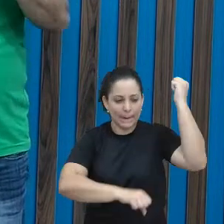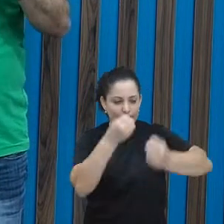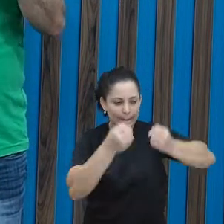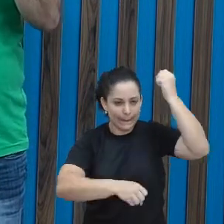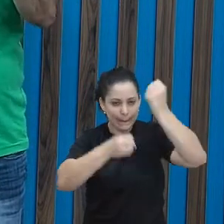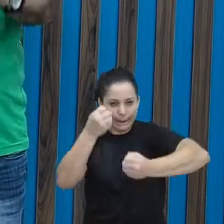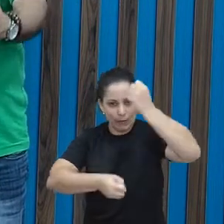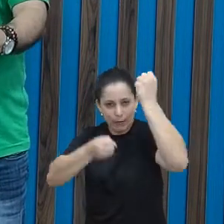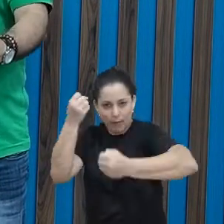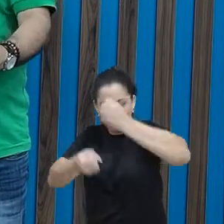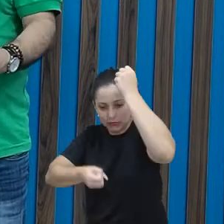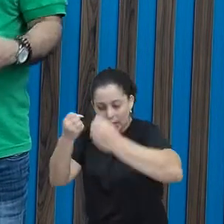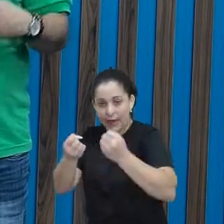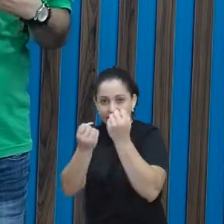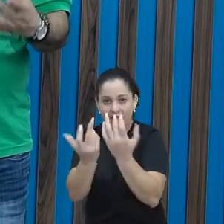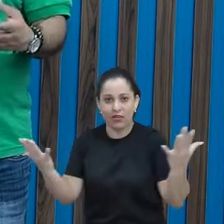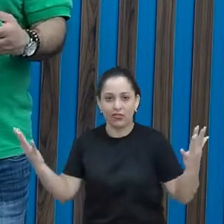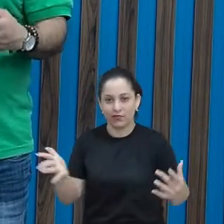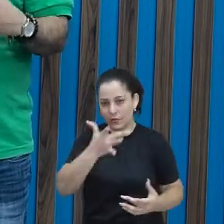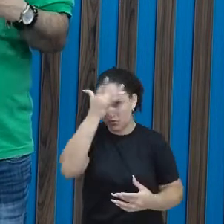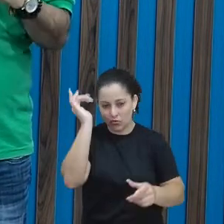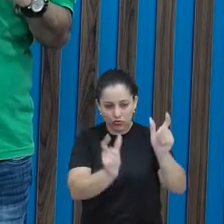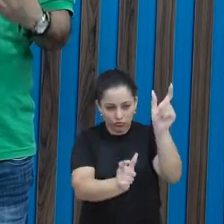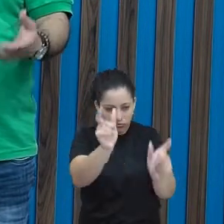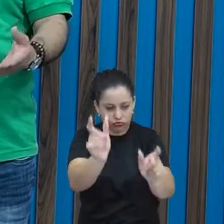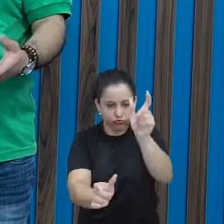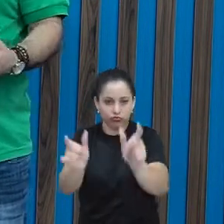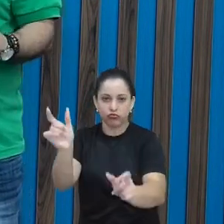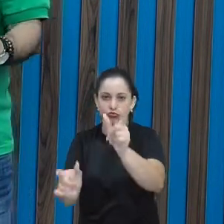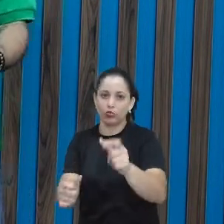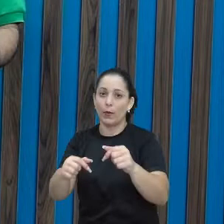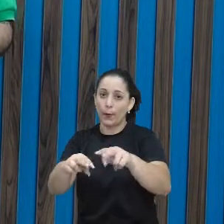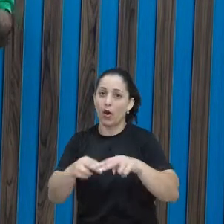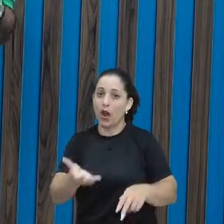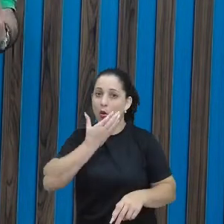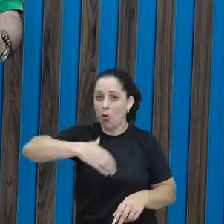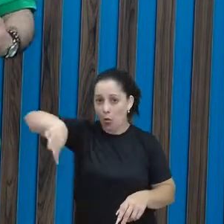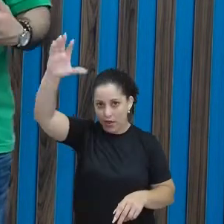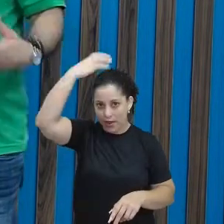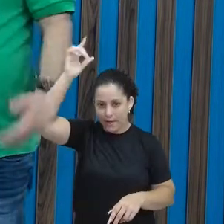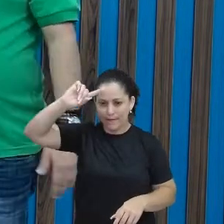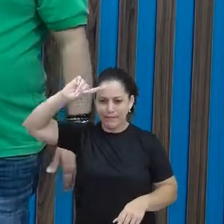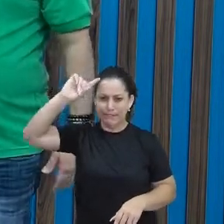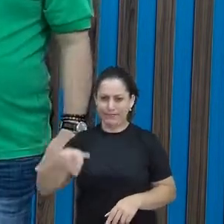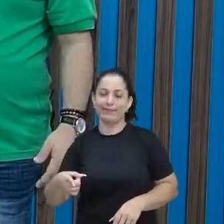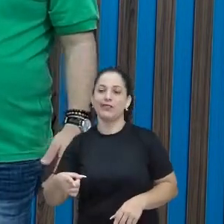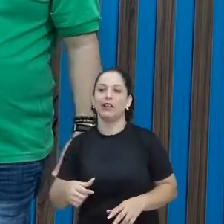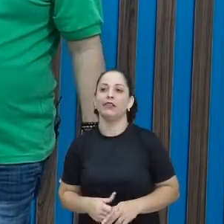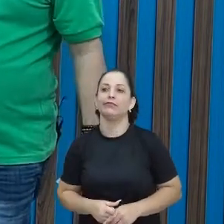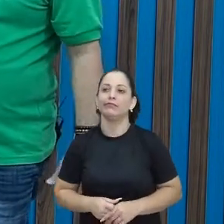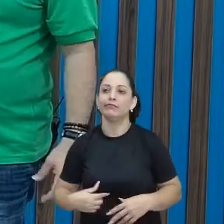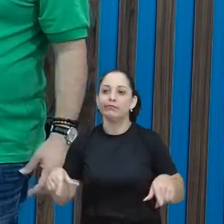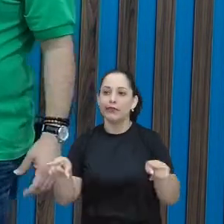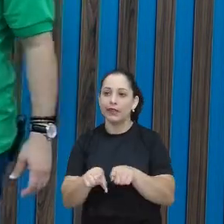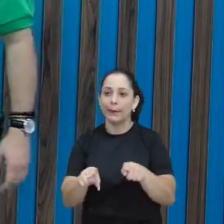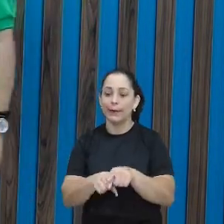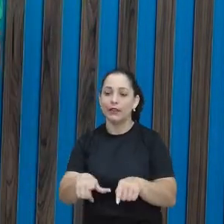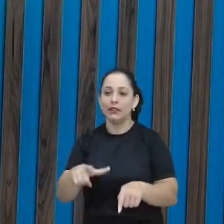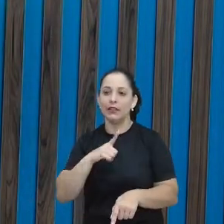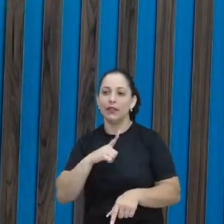meio do comando ali do rei Leopoldo, né, II ali da Bélgica, né. Mas existia